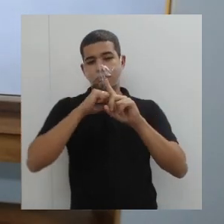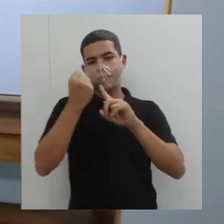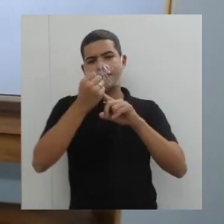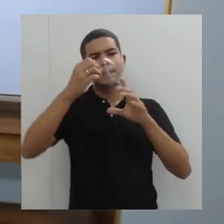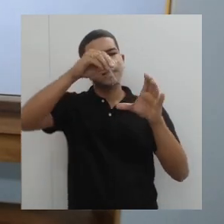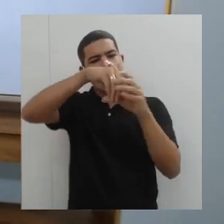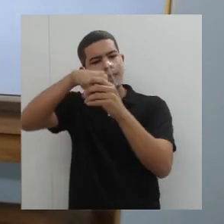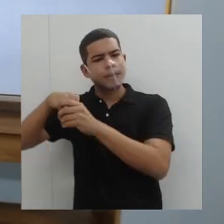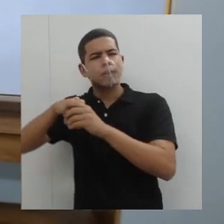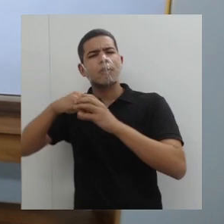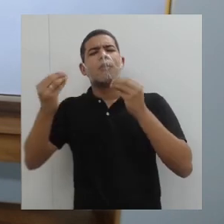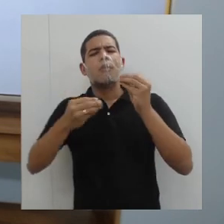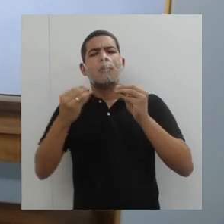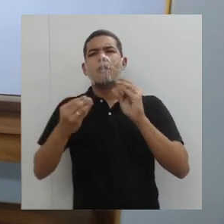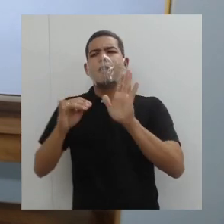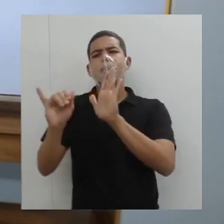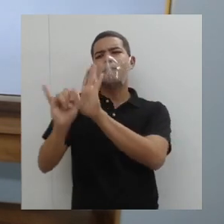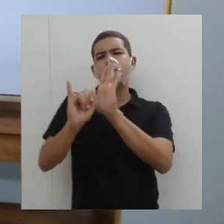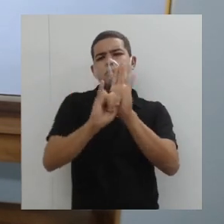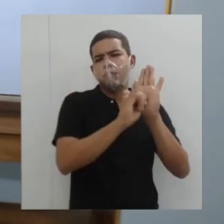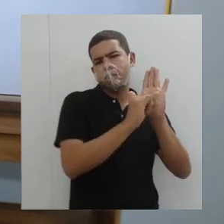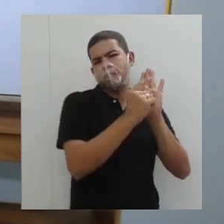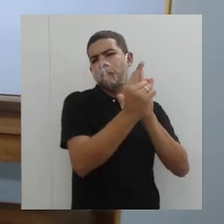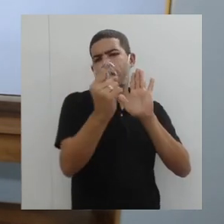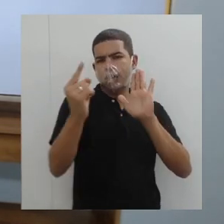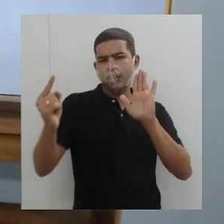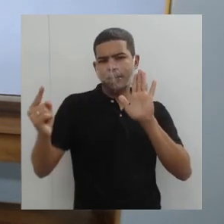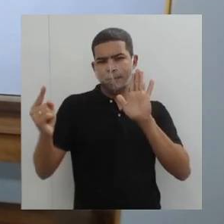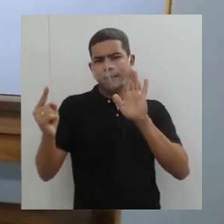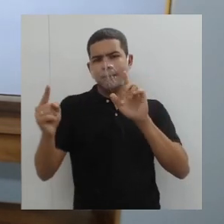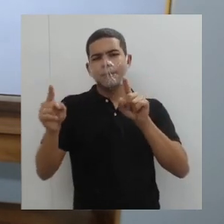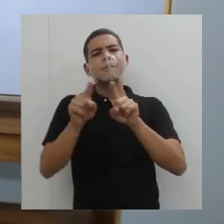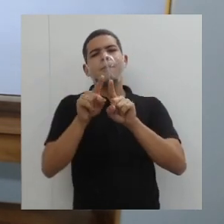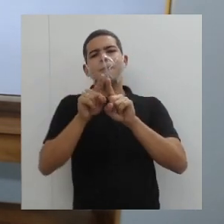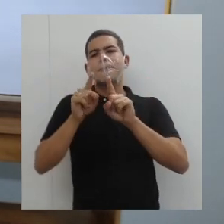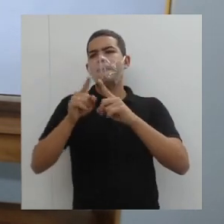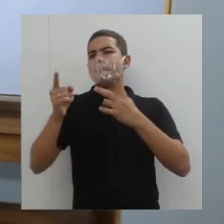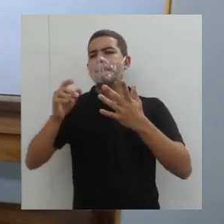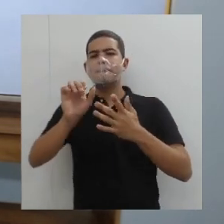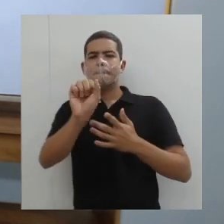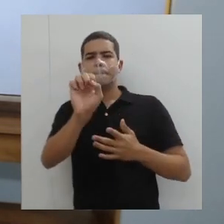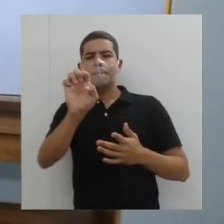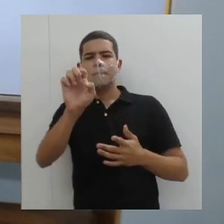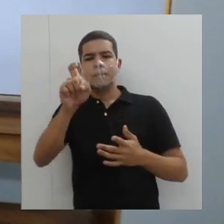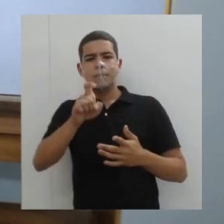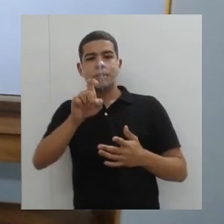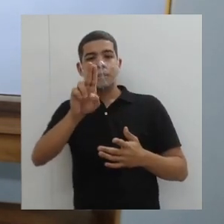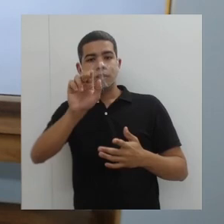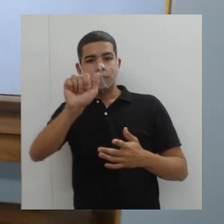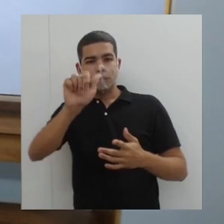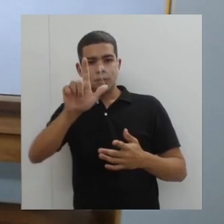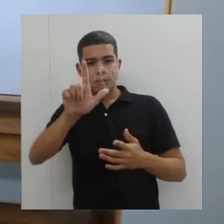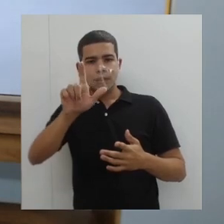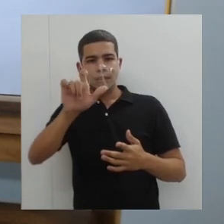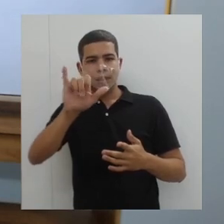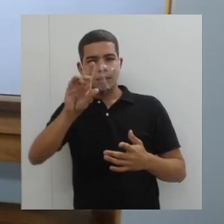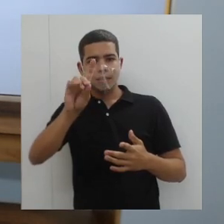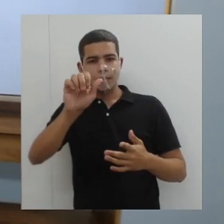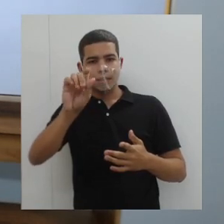quais são as identidades e as sexualidades socialmente aceitas. Então, existe um padrão,